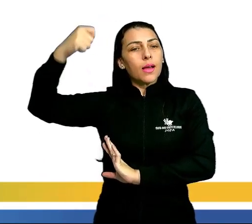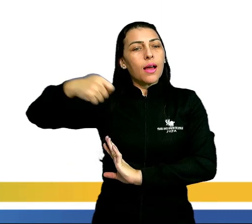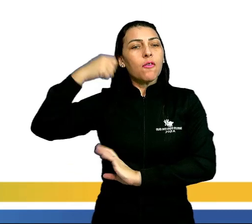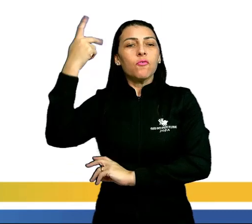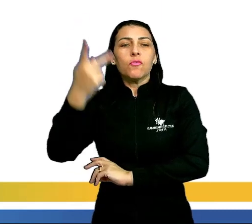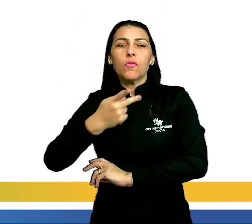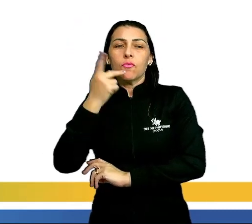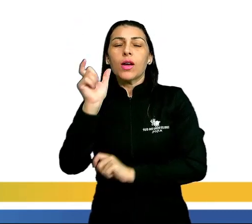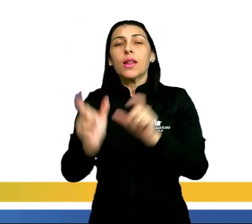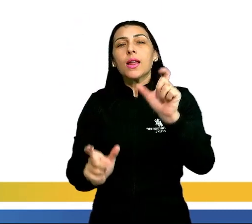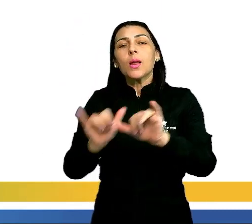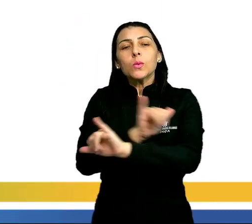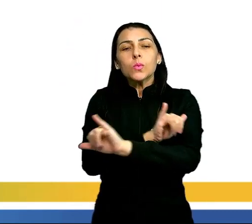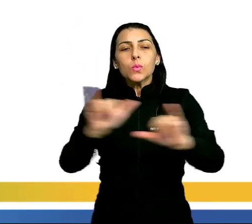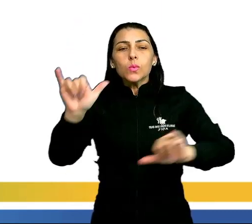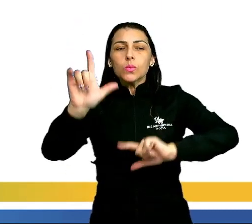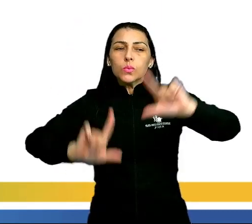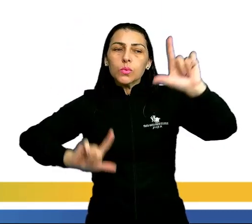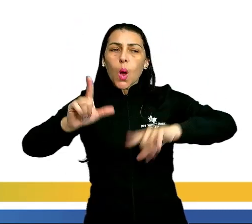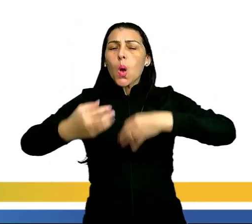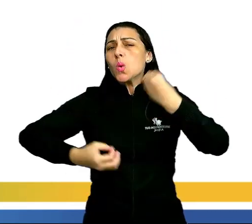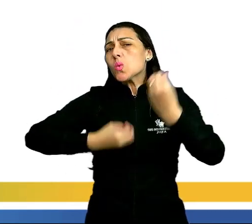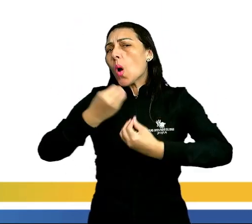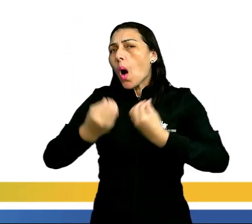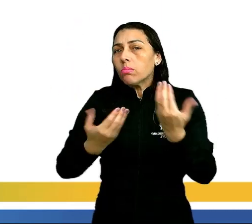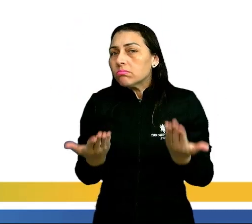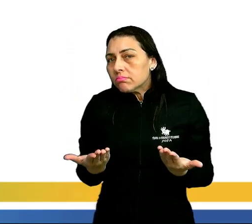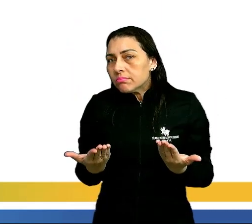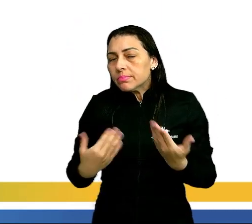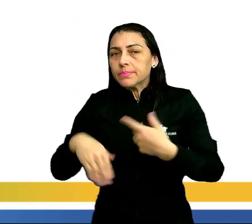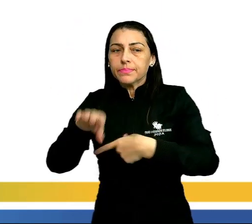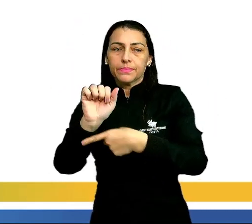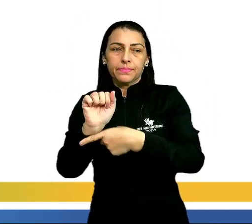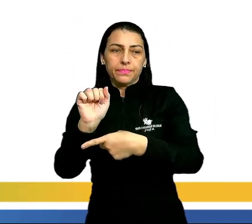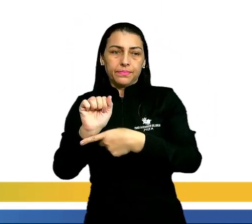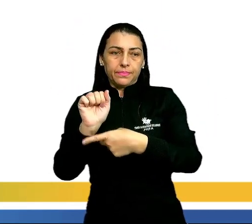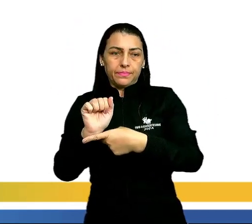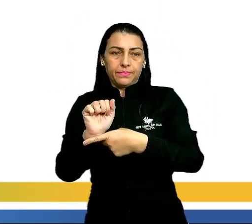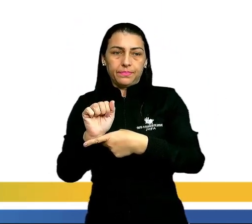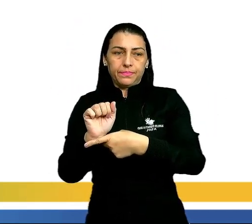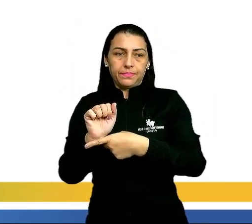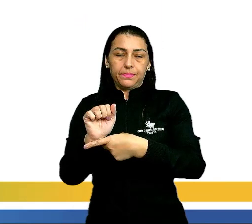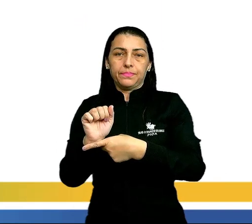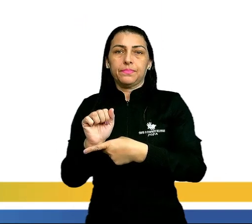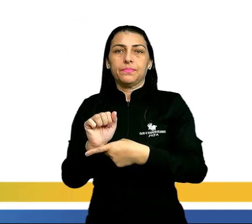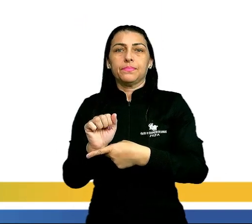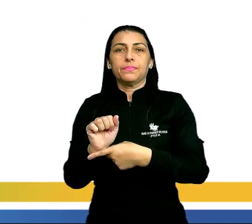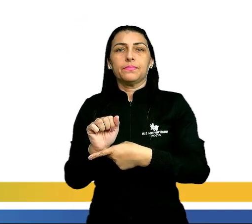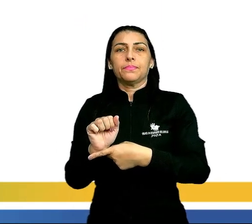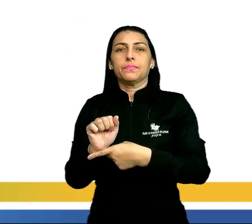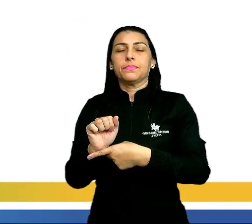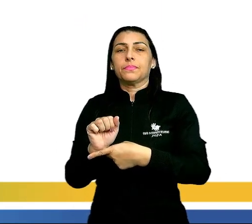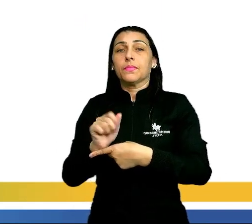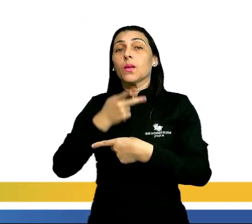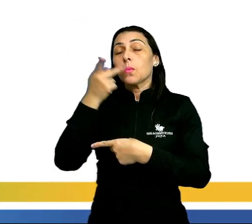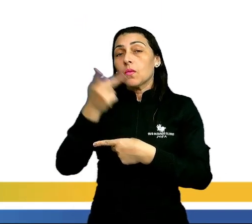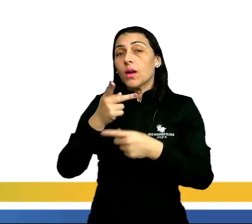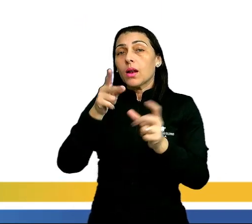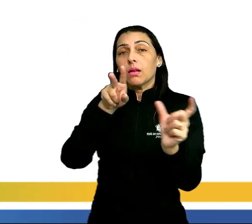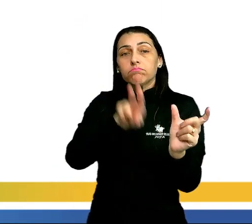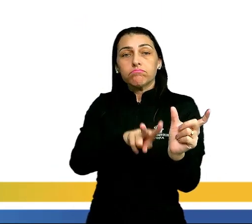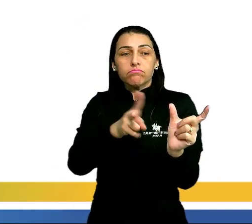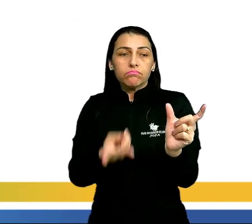atriz, a sua fala, na peça publicitária como. Aí nós temos letra A,